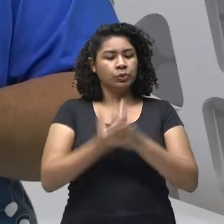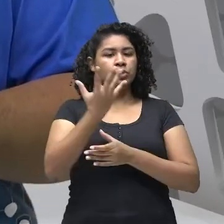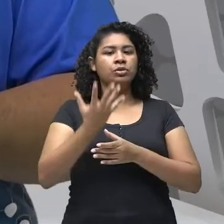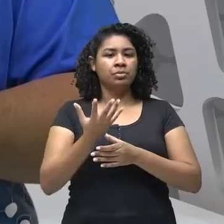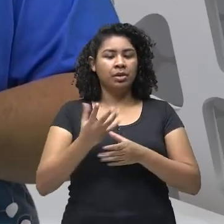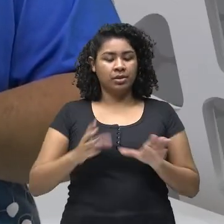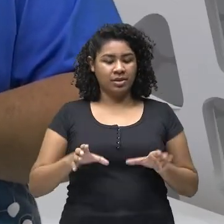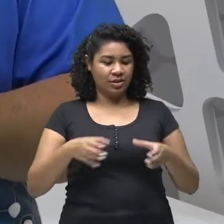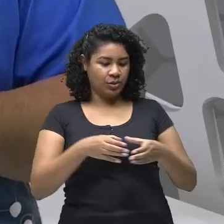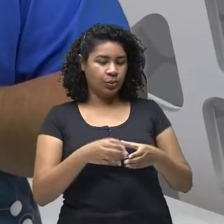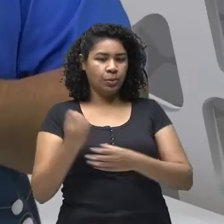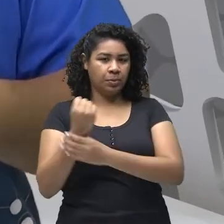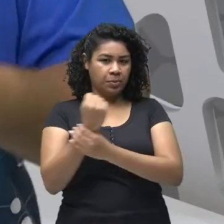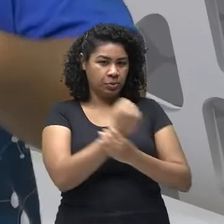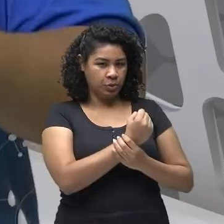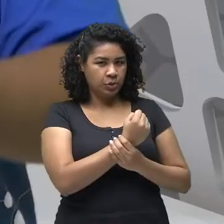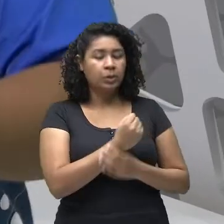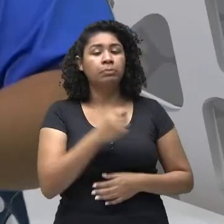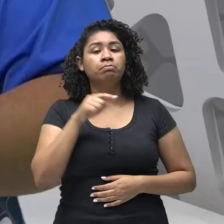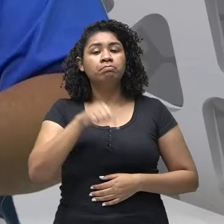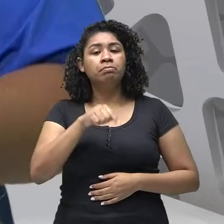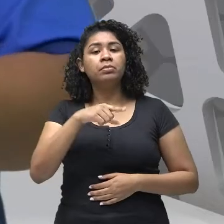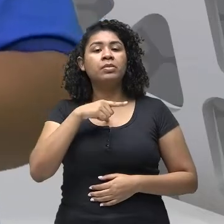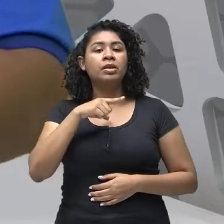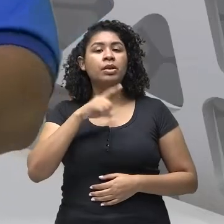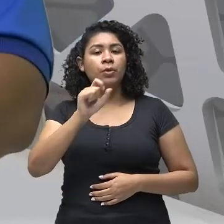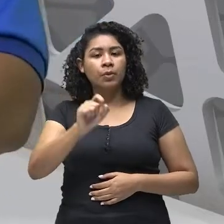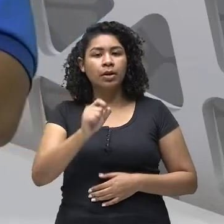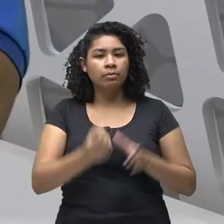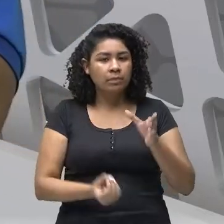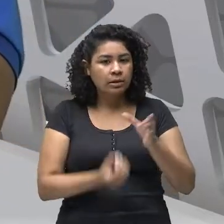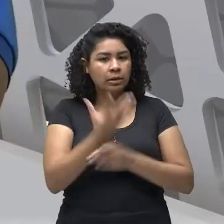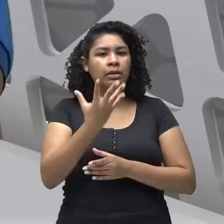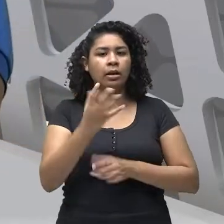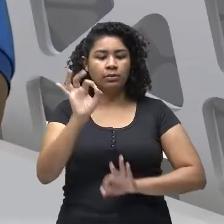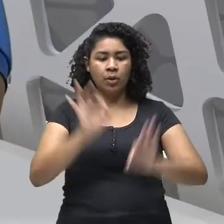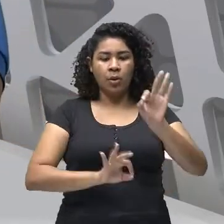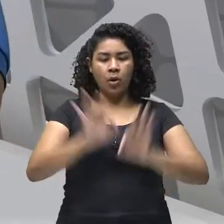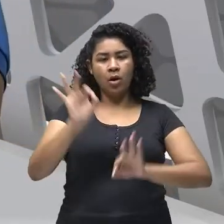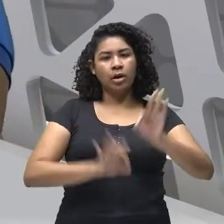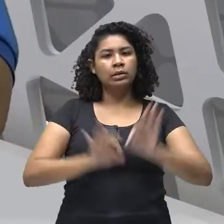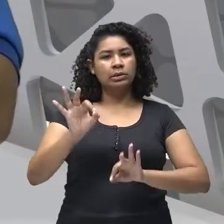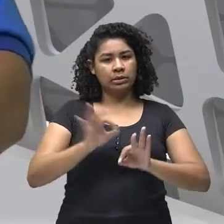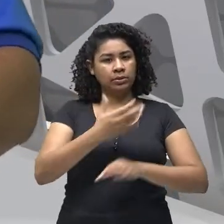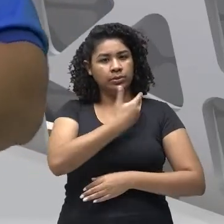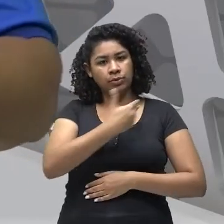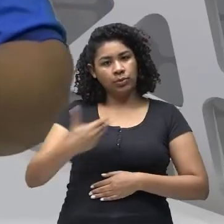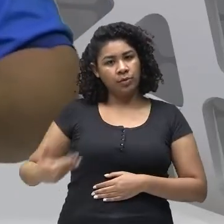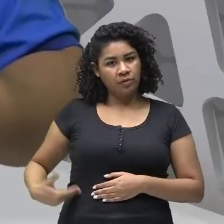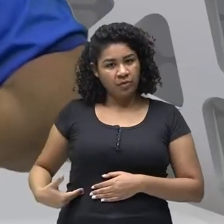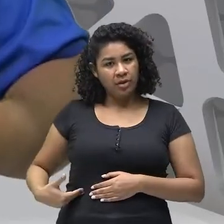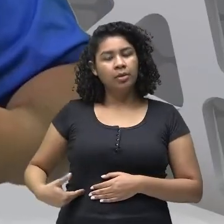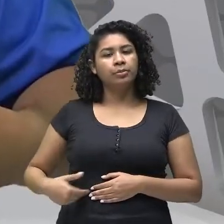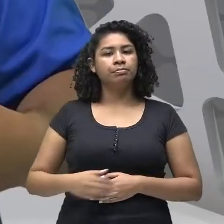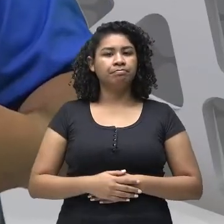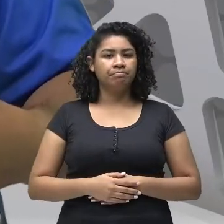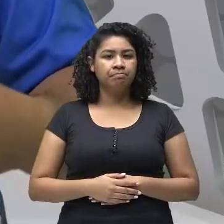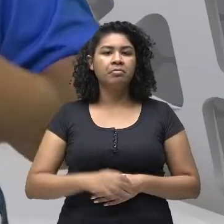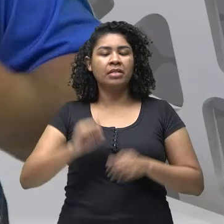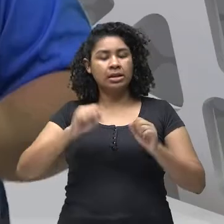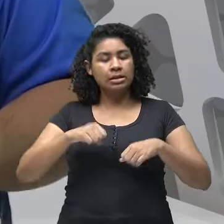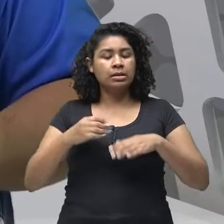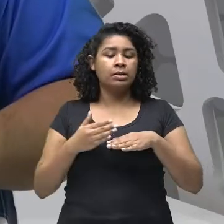nacionais absolutistas, tem que ser criadas estruturas estatais, claro que serão submissas às vontades do